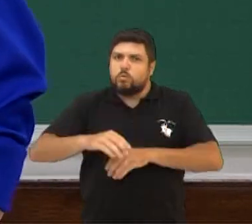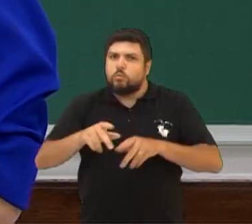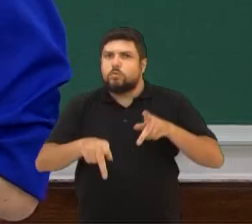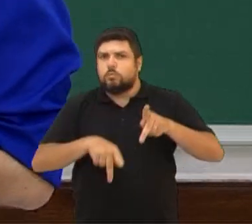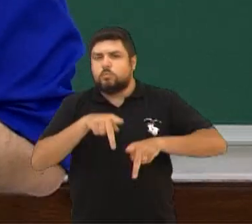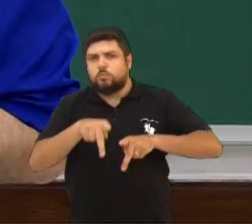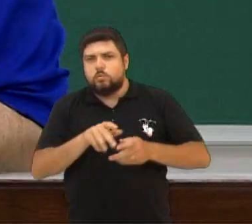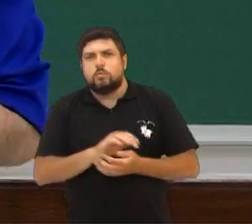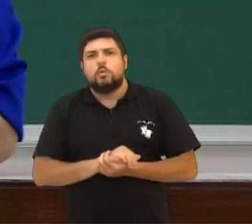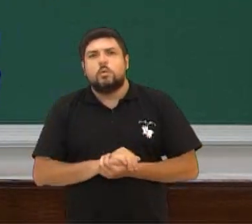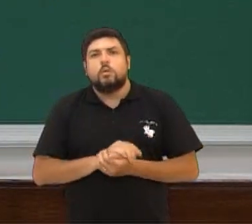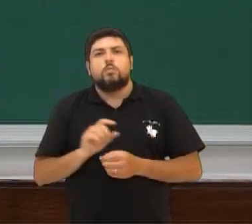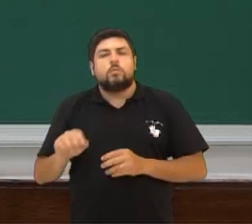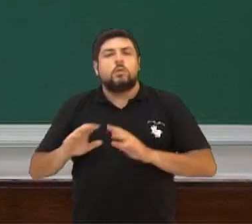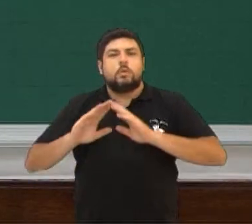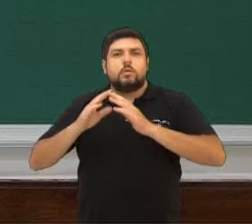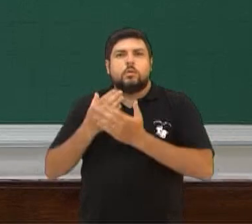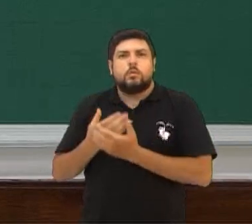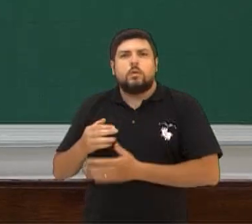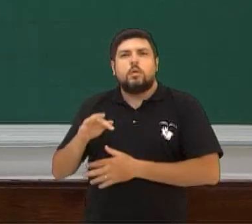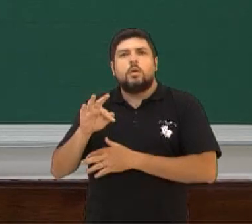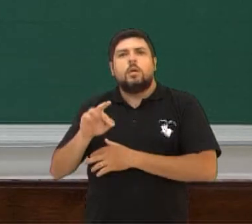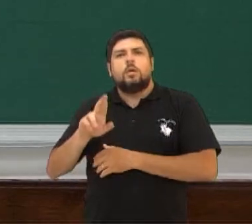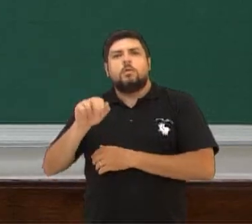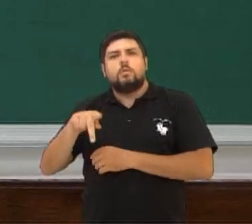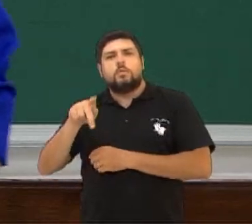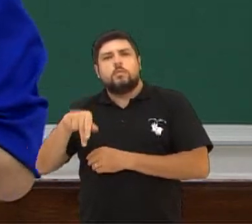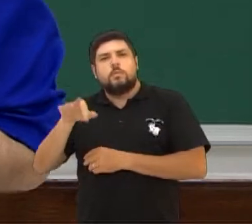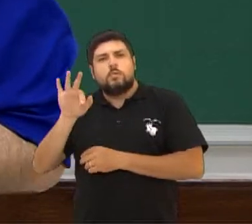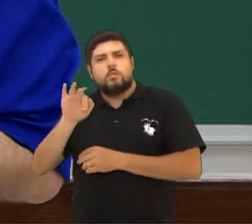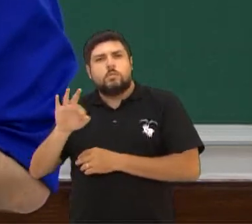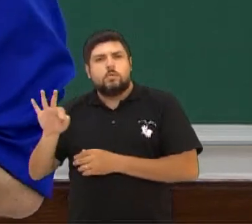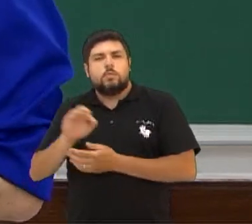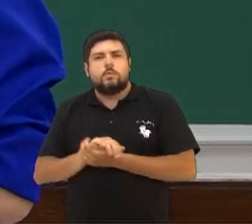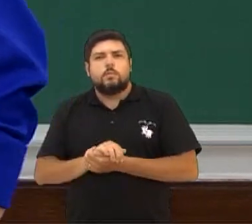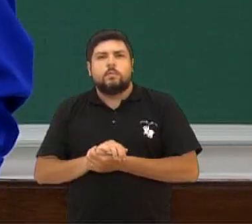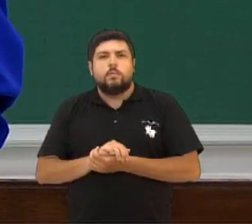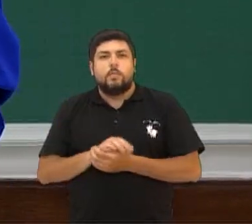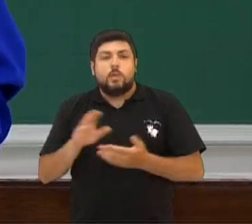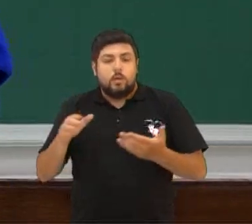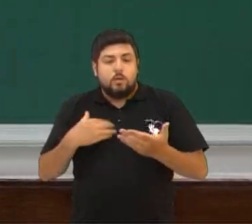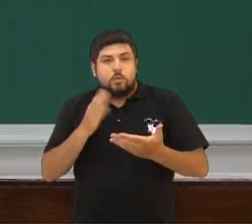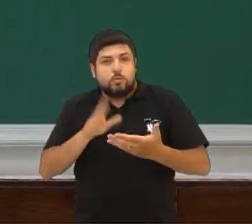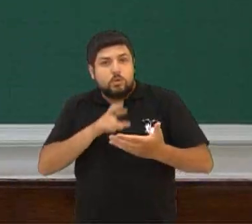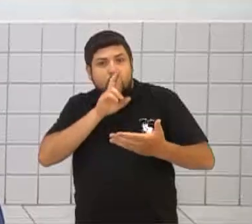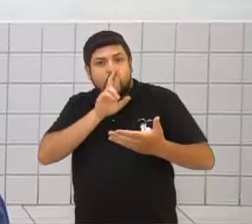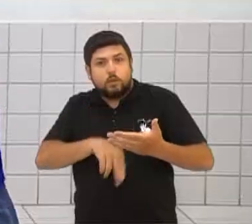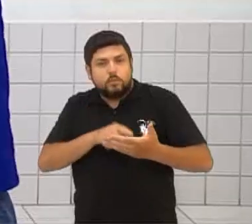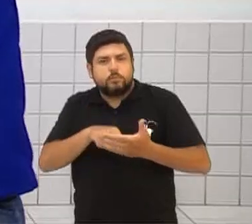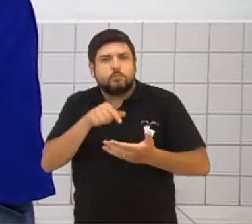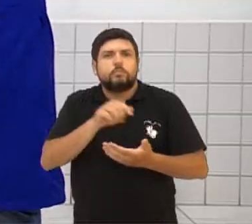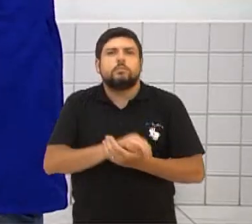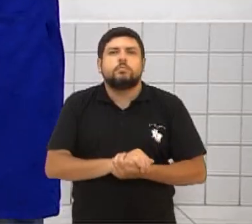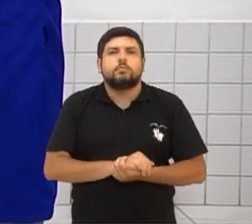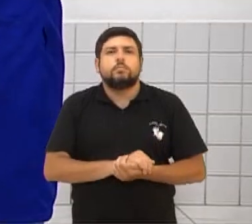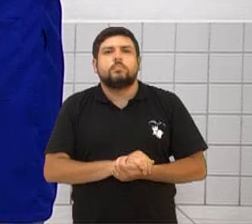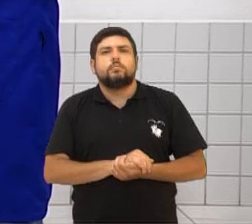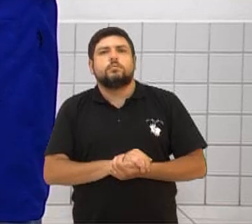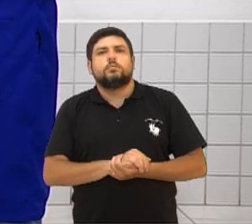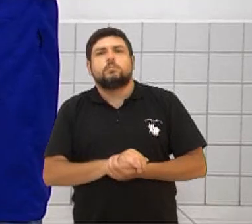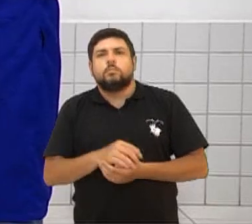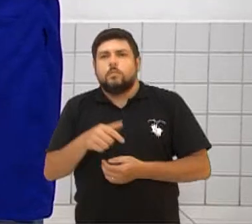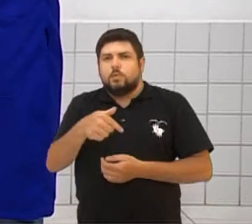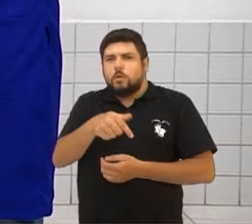ideia da escola de Frankfurt da teoria crítica. Ainda nem chegamos, né, professor? E já temos o resultado do Já quiz. temos o resultado? Vamos lá então, Tá. professor. O que a galera respondeu